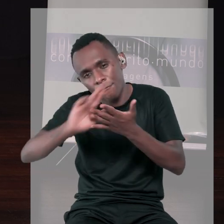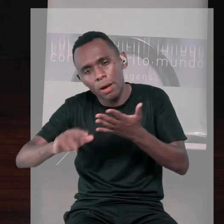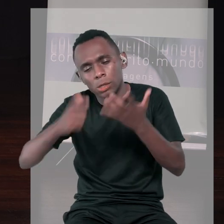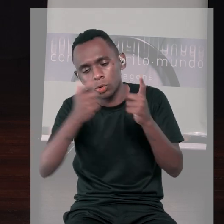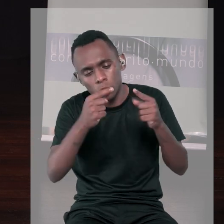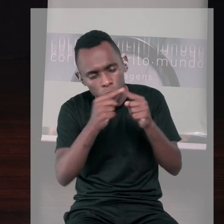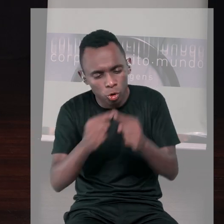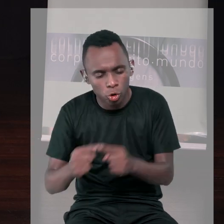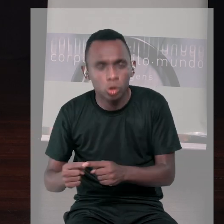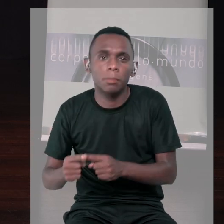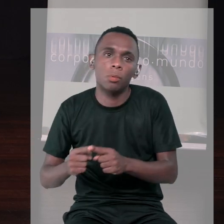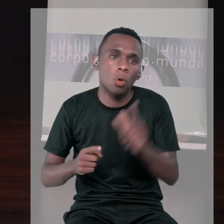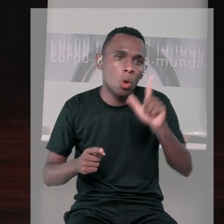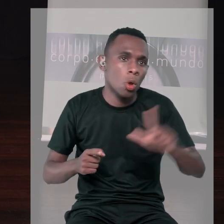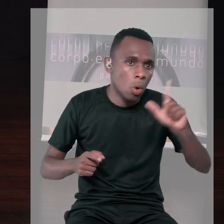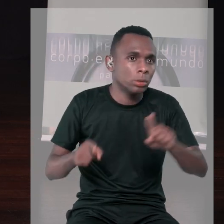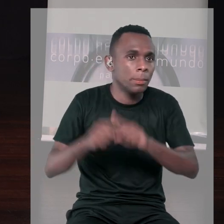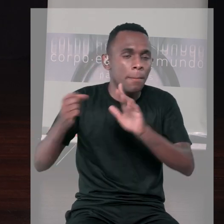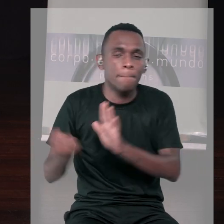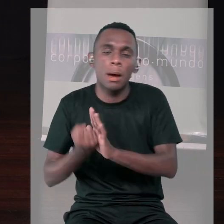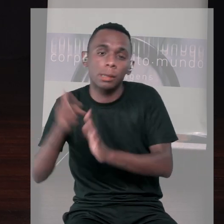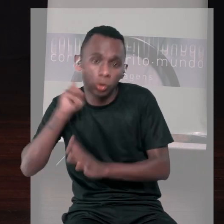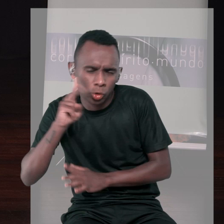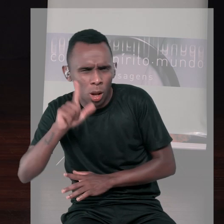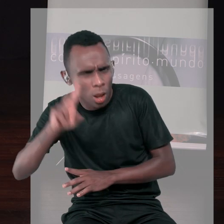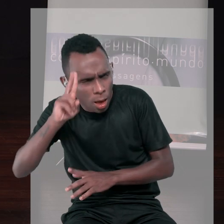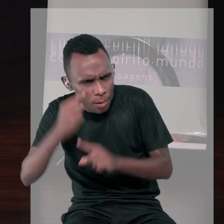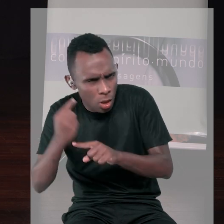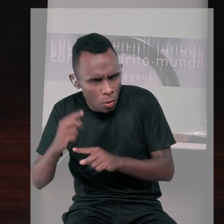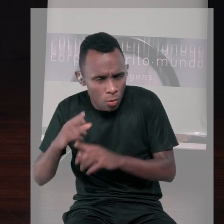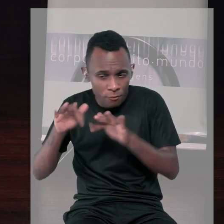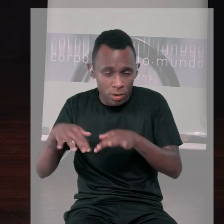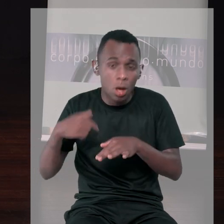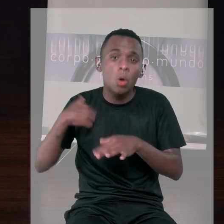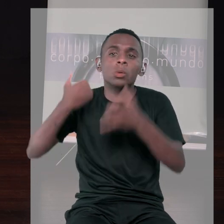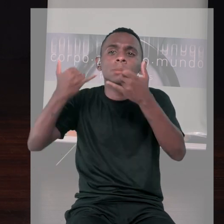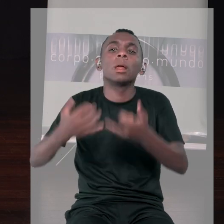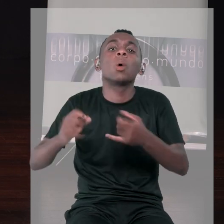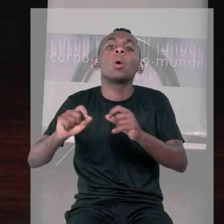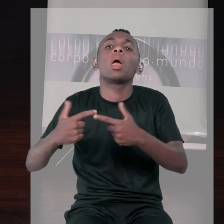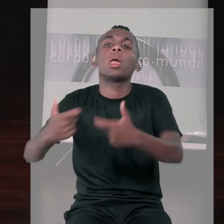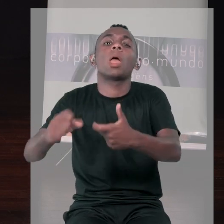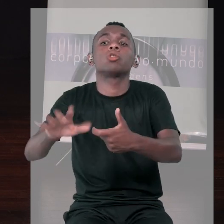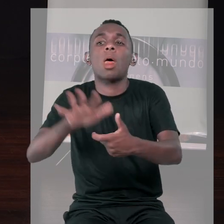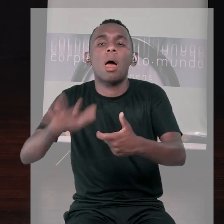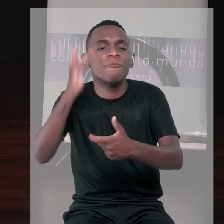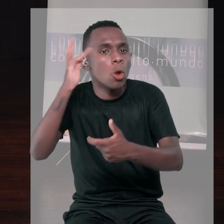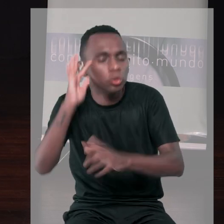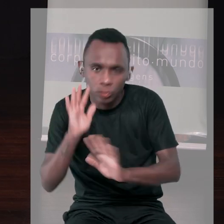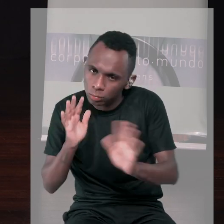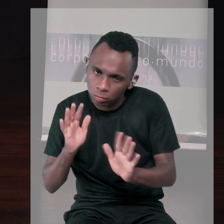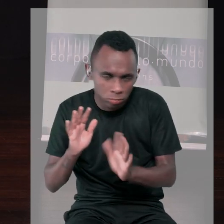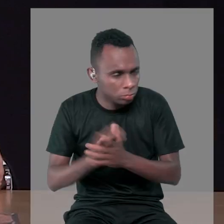quanto históricas. Você lembra que no finalzinho eu falei, olha, guerra só, uma filosofia da guerra só com abstração, ela não funciona.